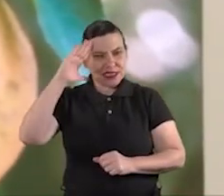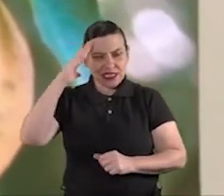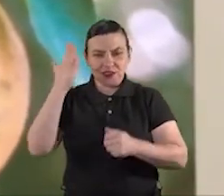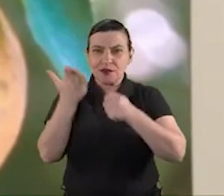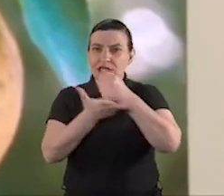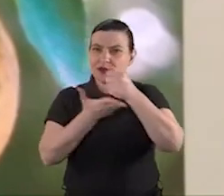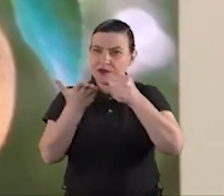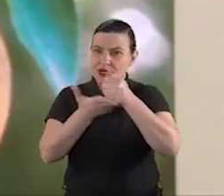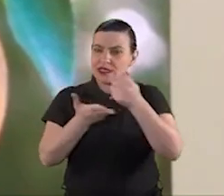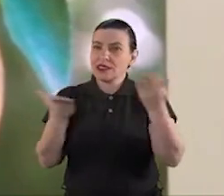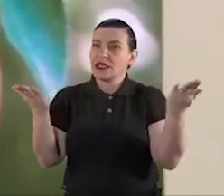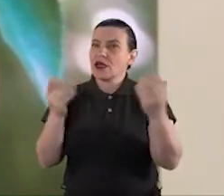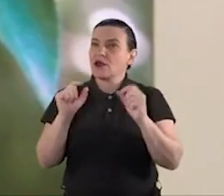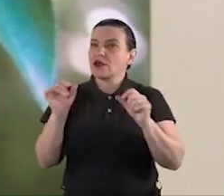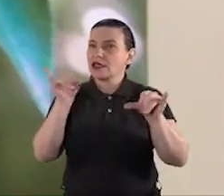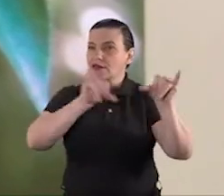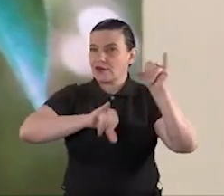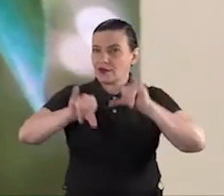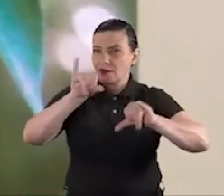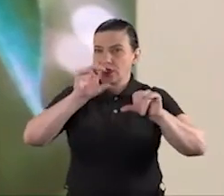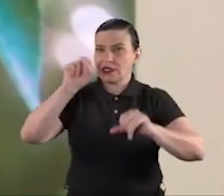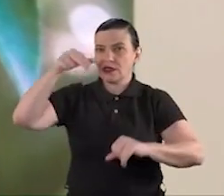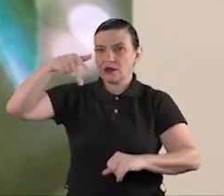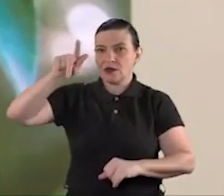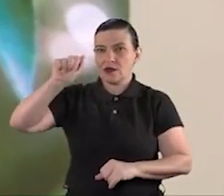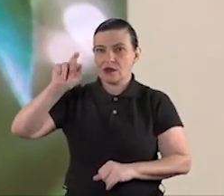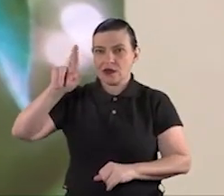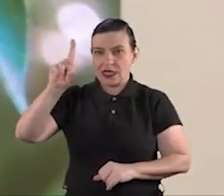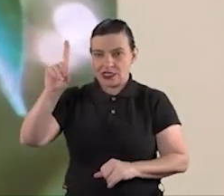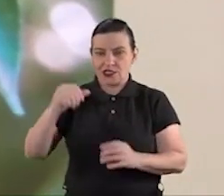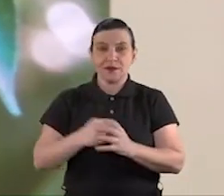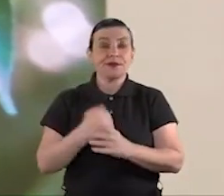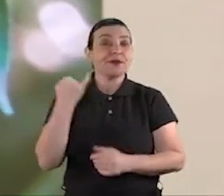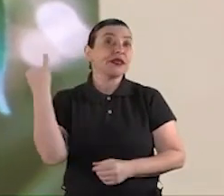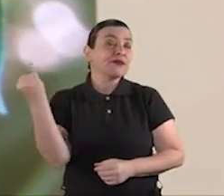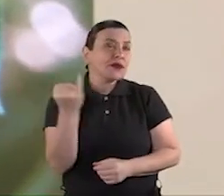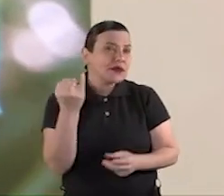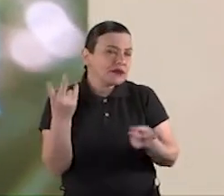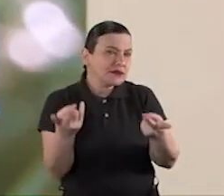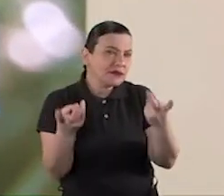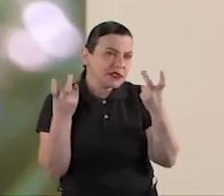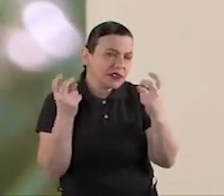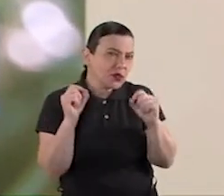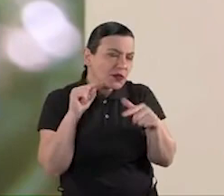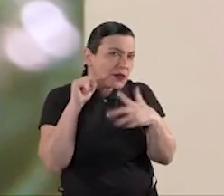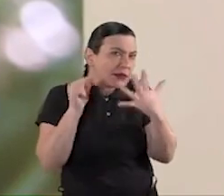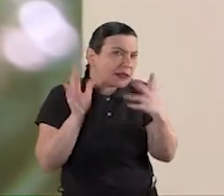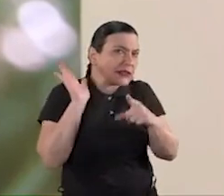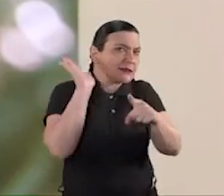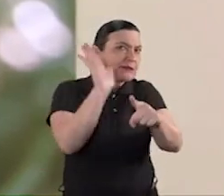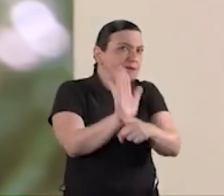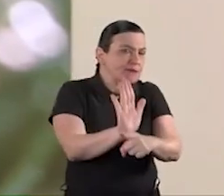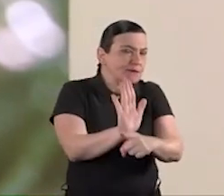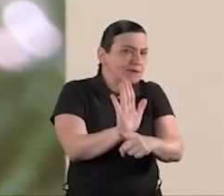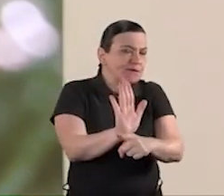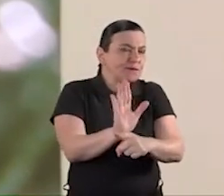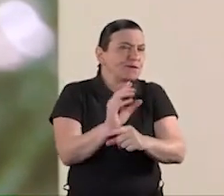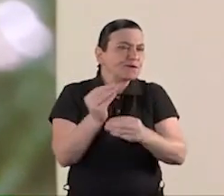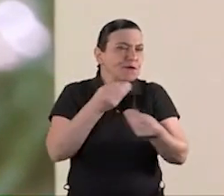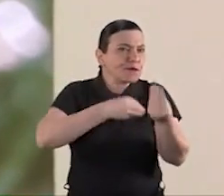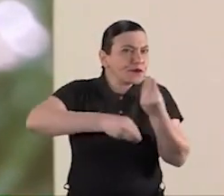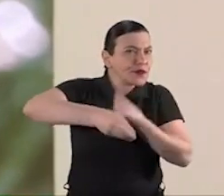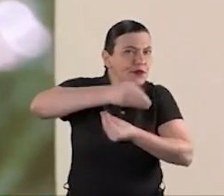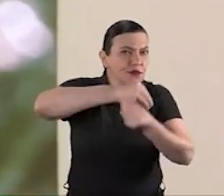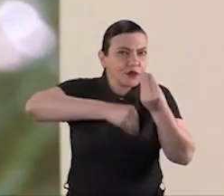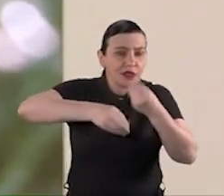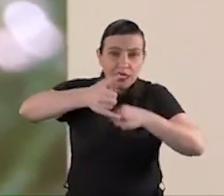básico vejamos a formulação do ongard é importante notar que vários benefícios emergem ao se